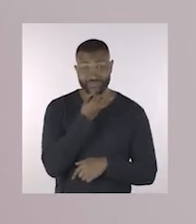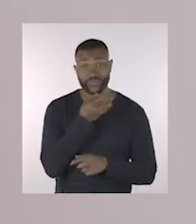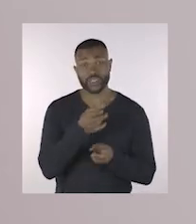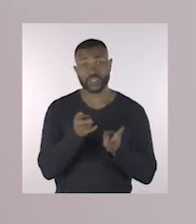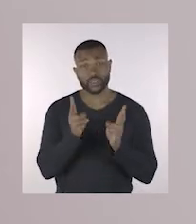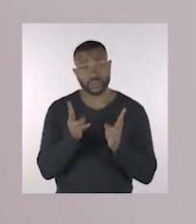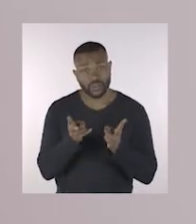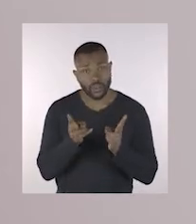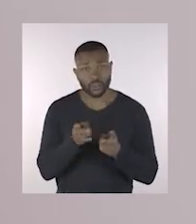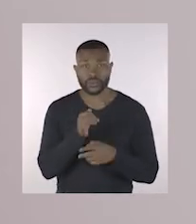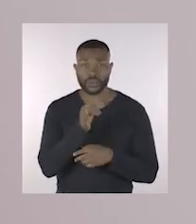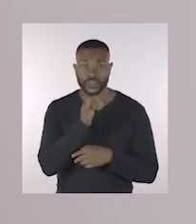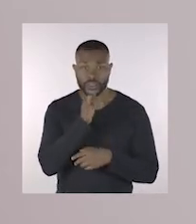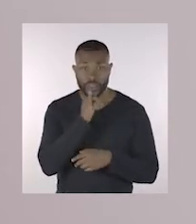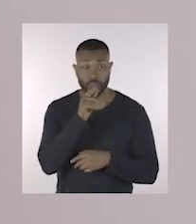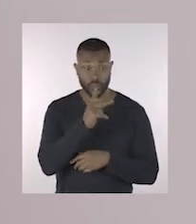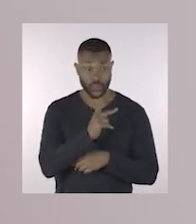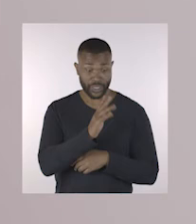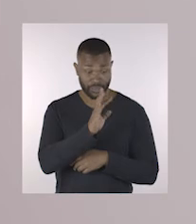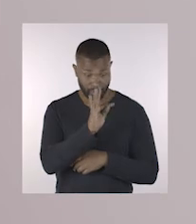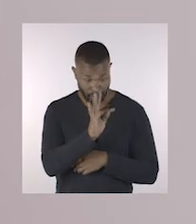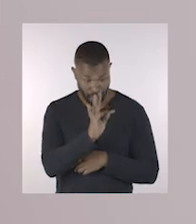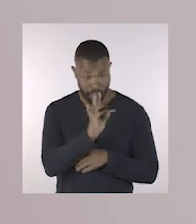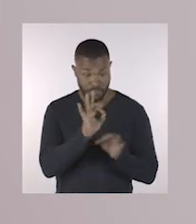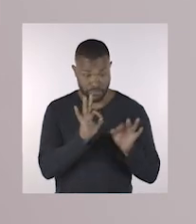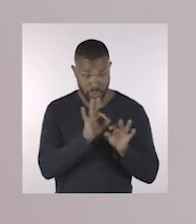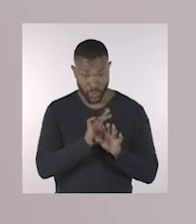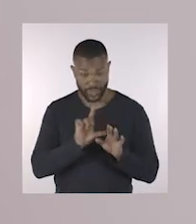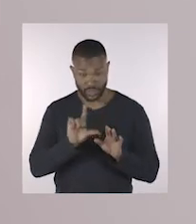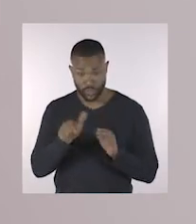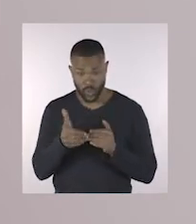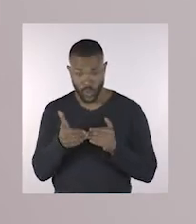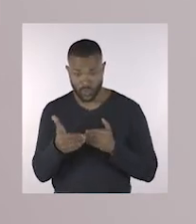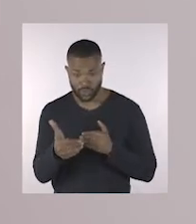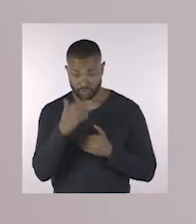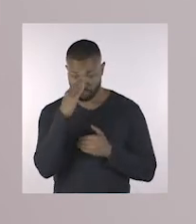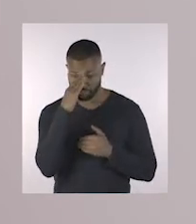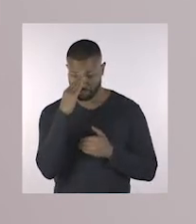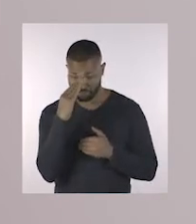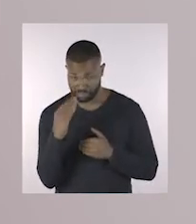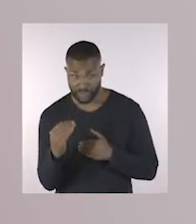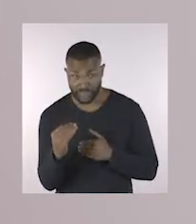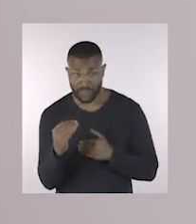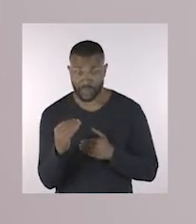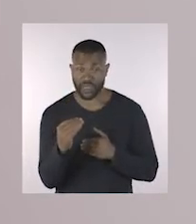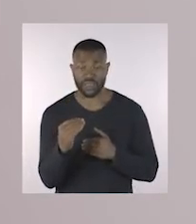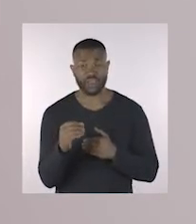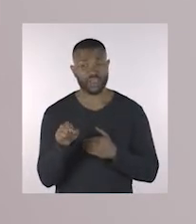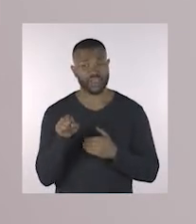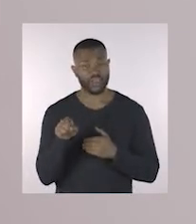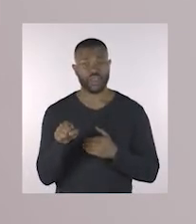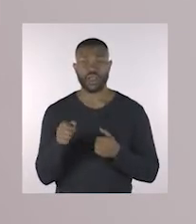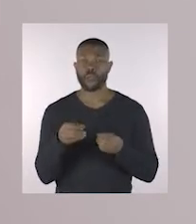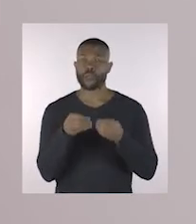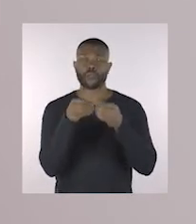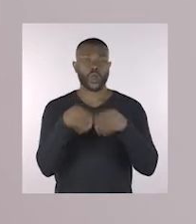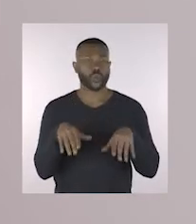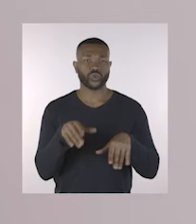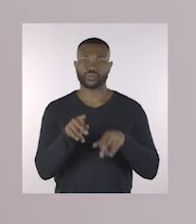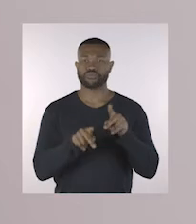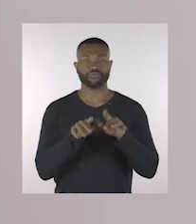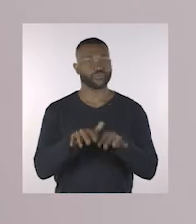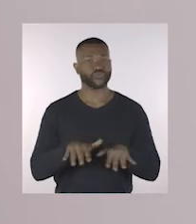não é sempre que sucede ao governo do PT um governo do PSDB O resultado é